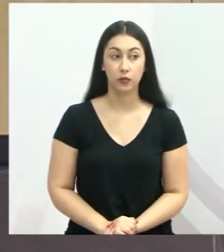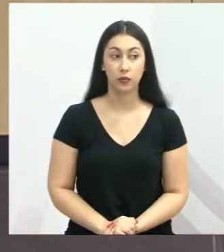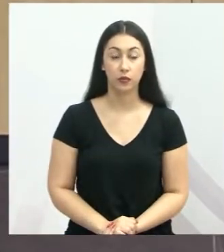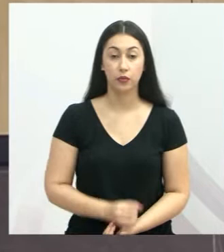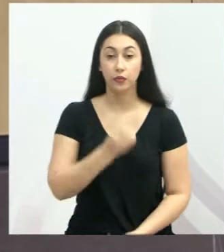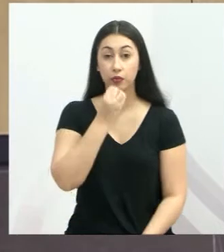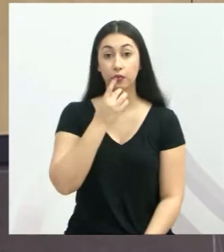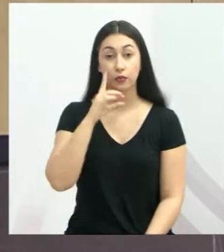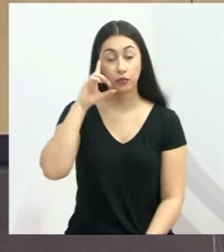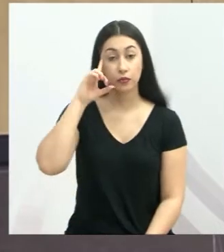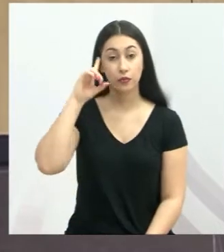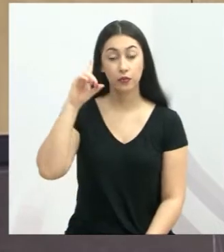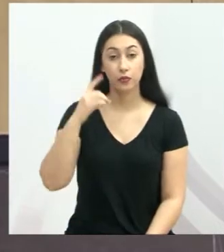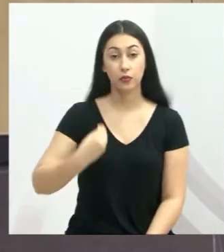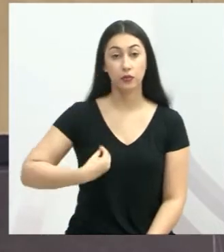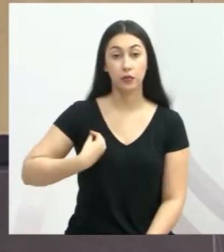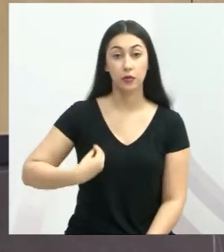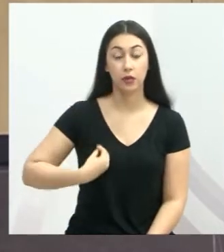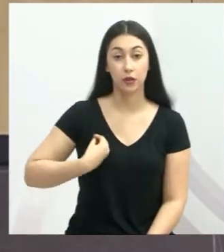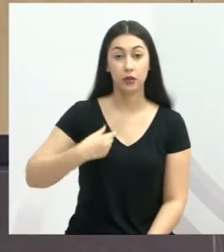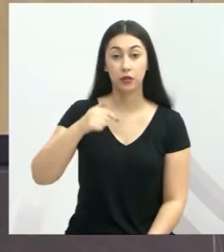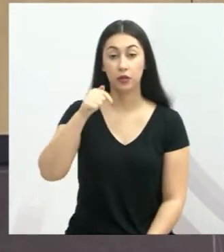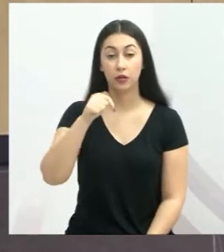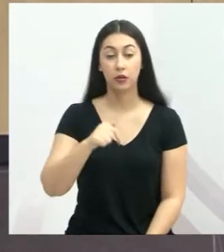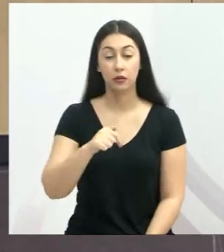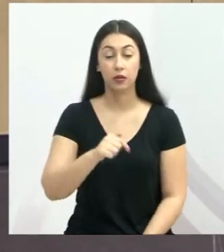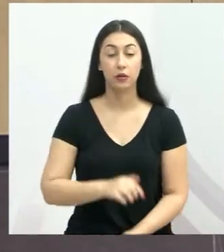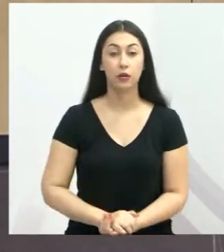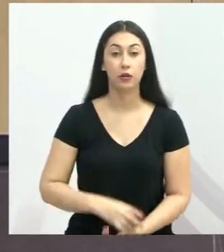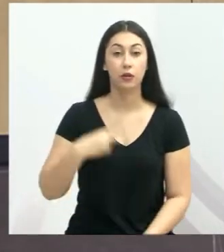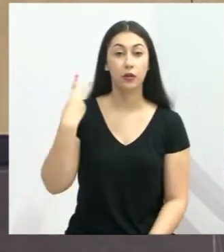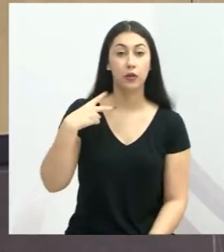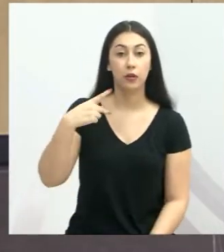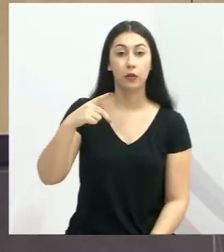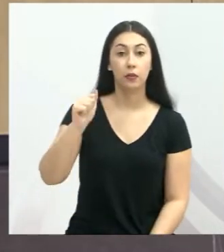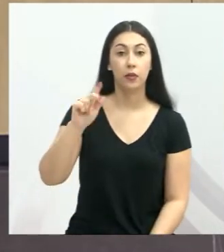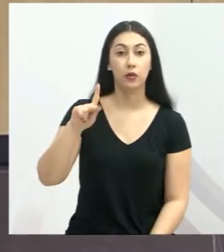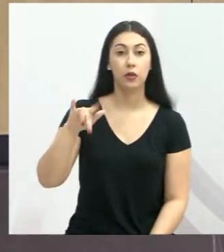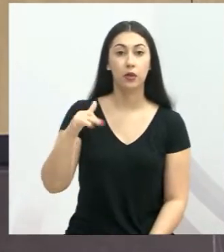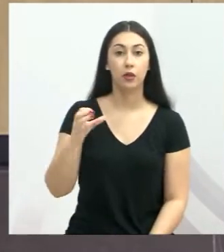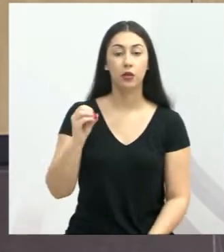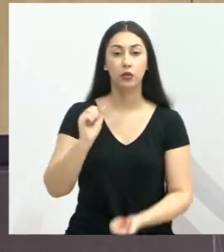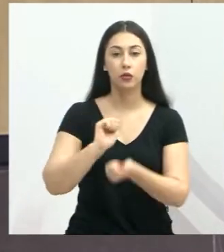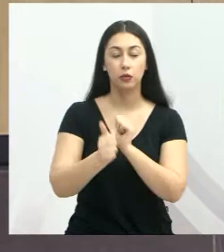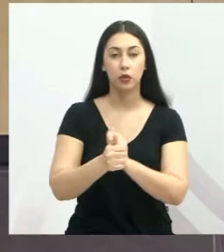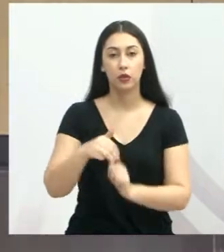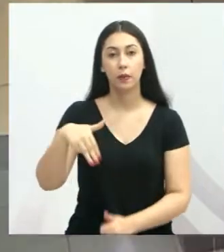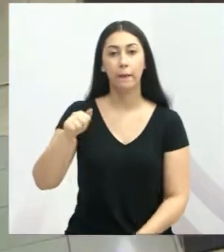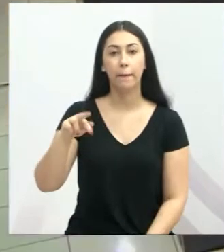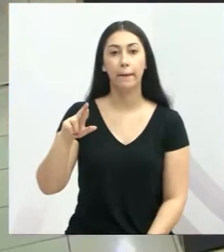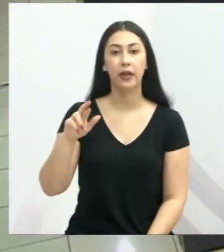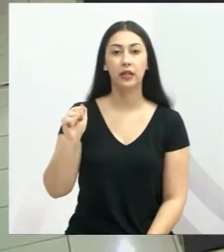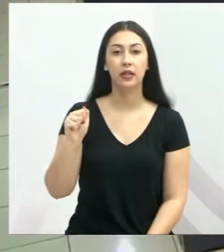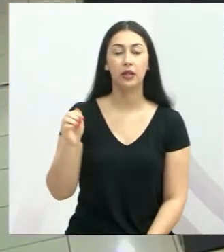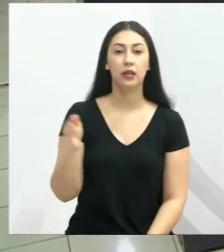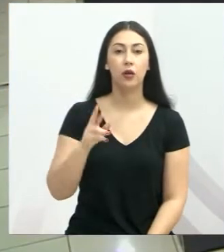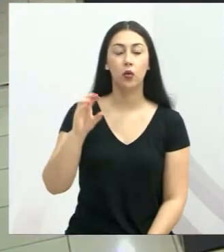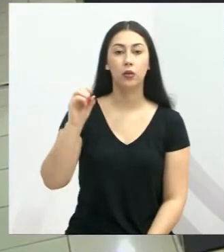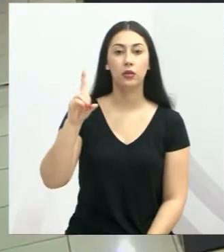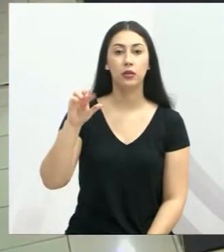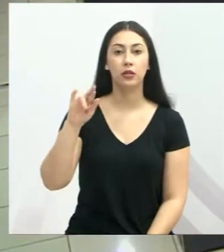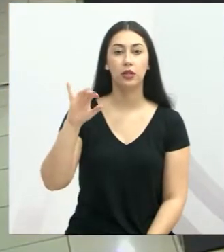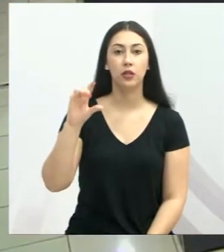Bom dia, estão presentes no plenário o vereador Paulinho do Esporte, Maria Amélia, Rodrigo